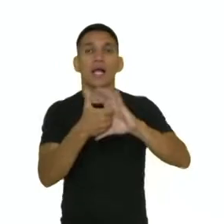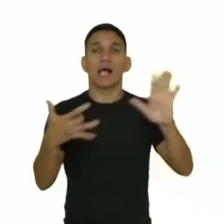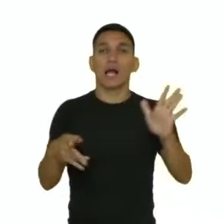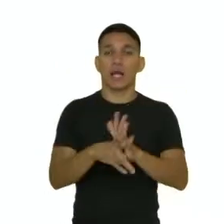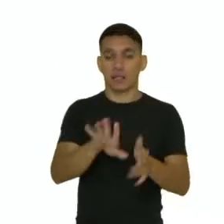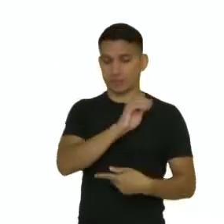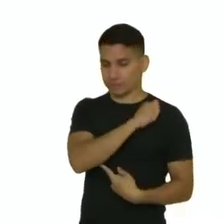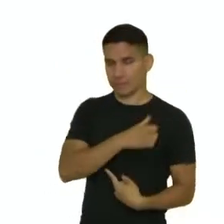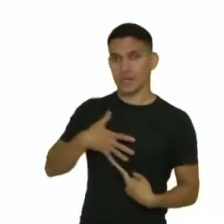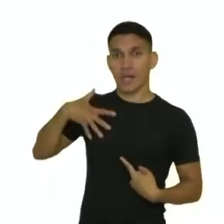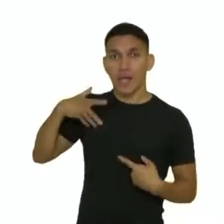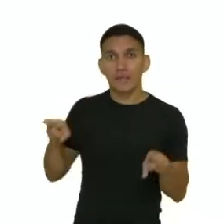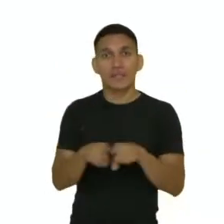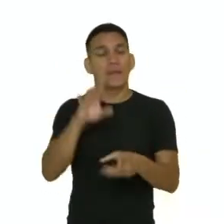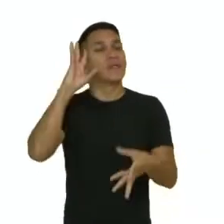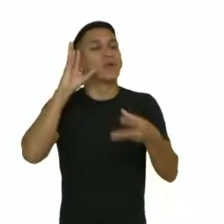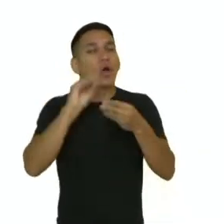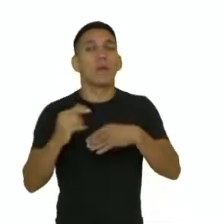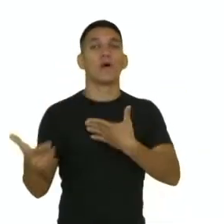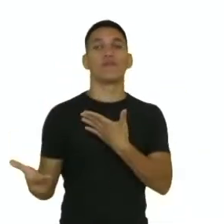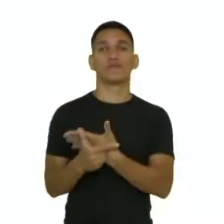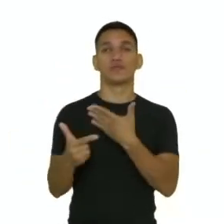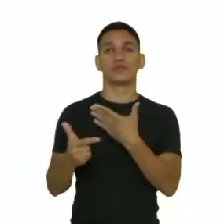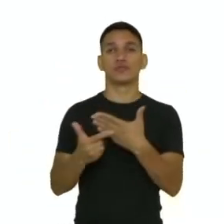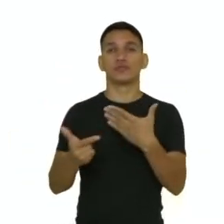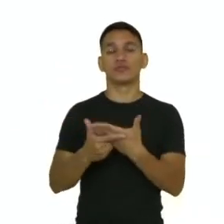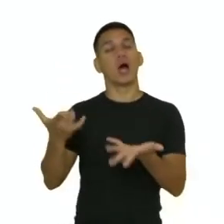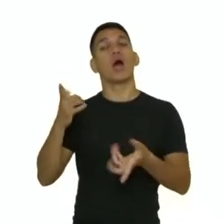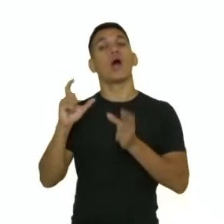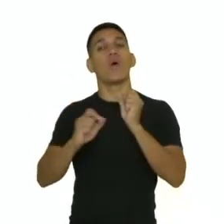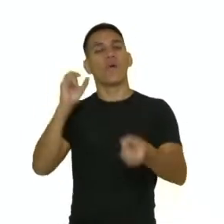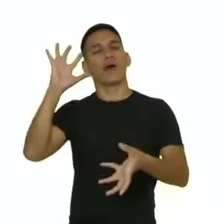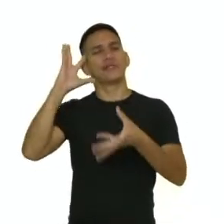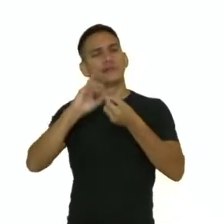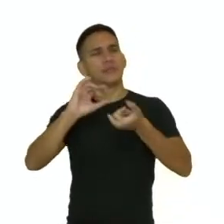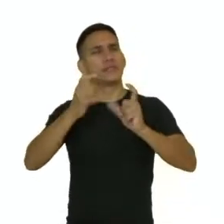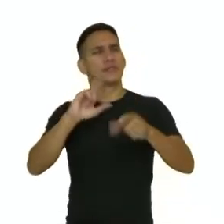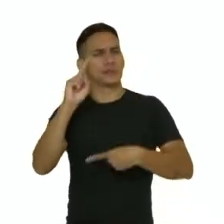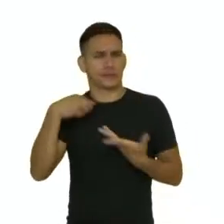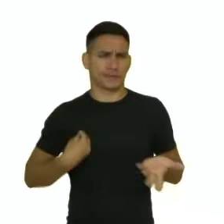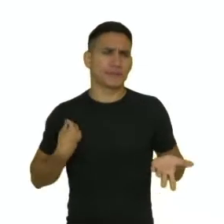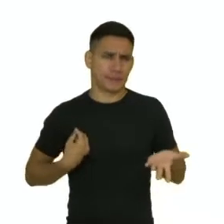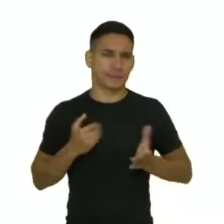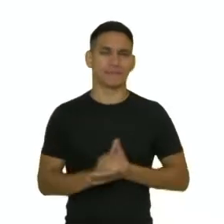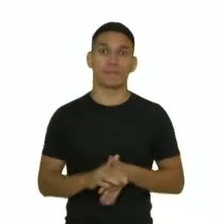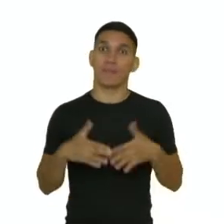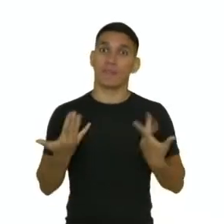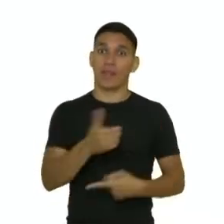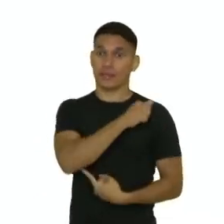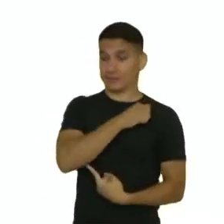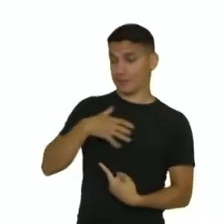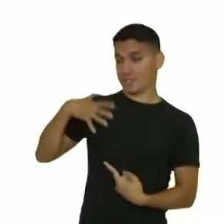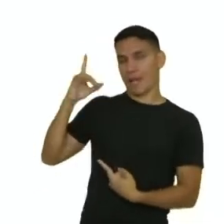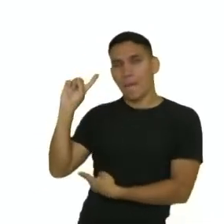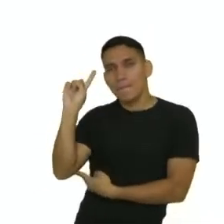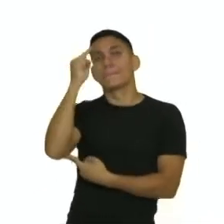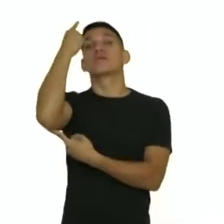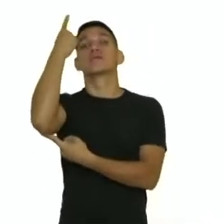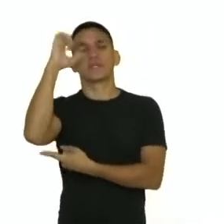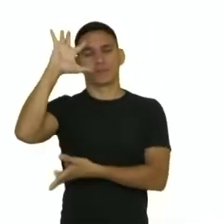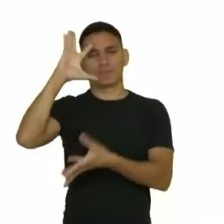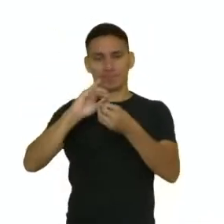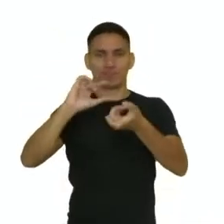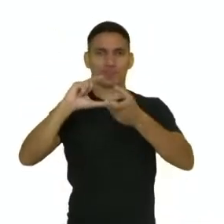aristotélica e compreender a função da lógica na nossa realidade, né? Bom, o Aristóteles foi o criador da